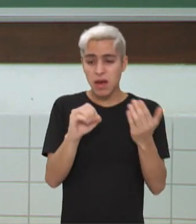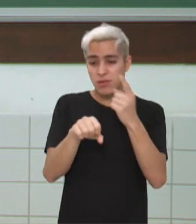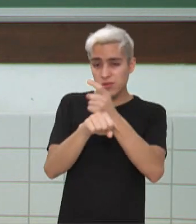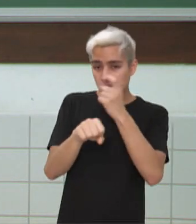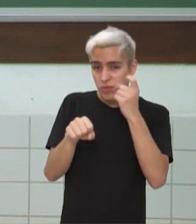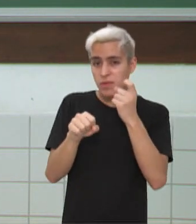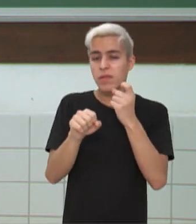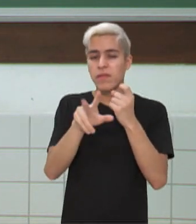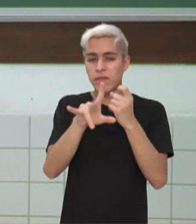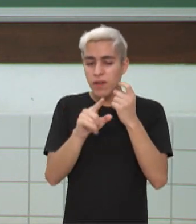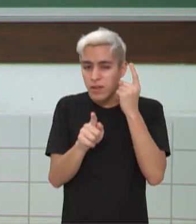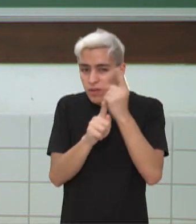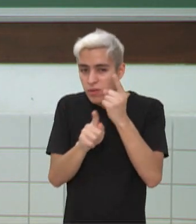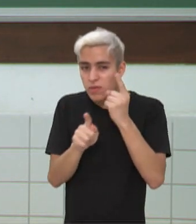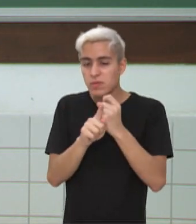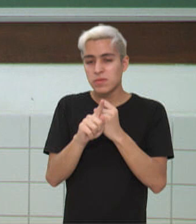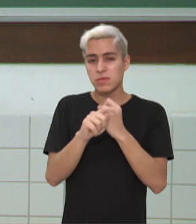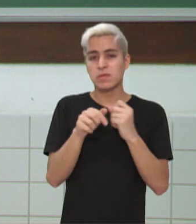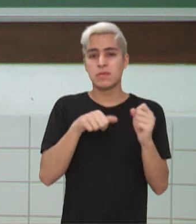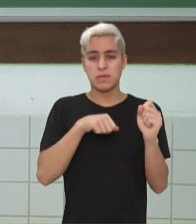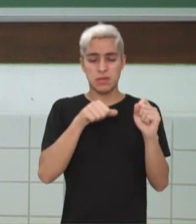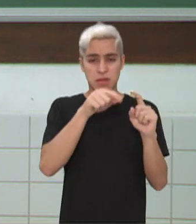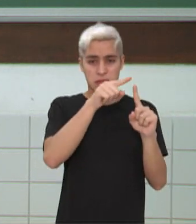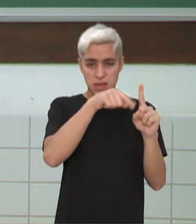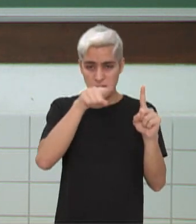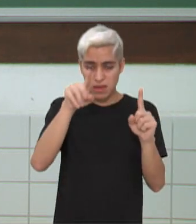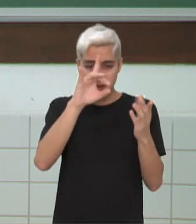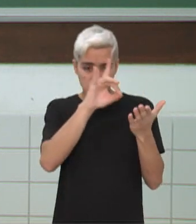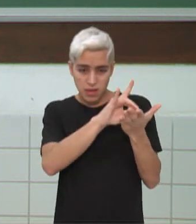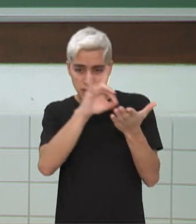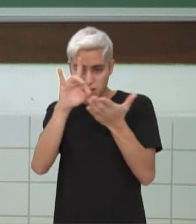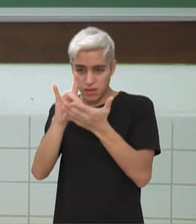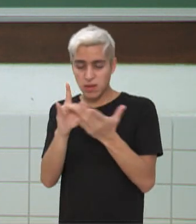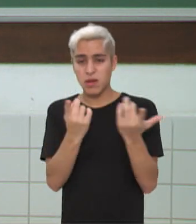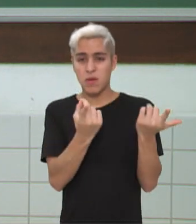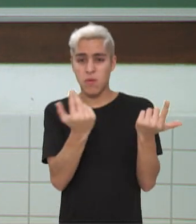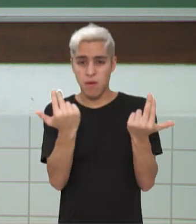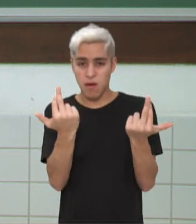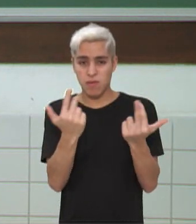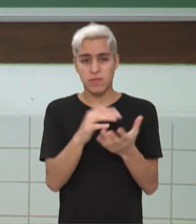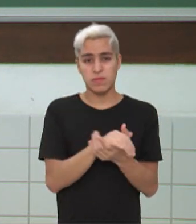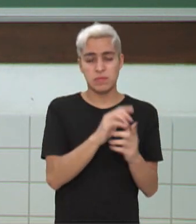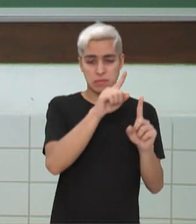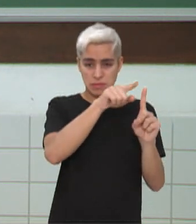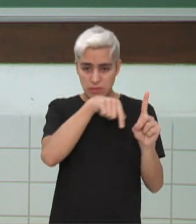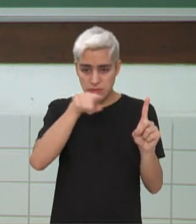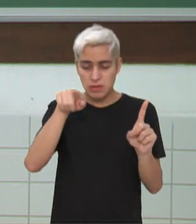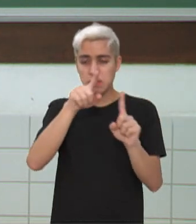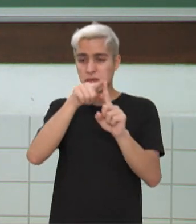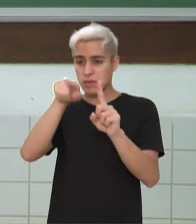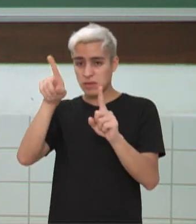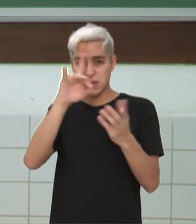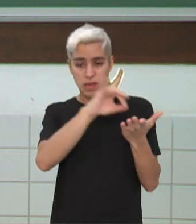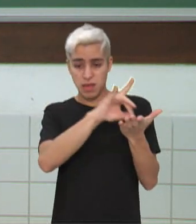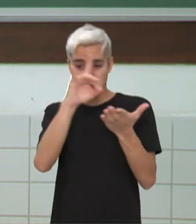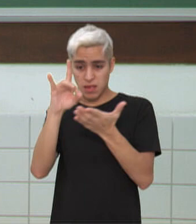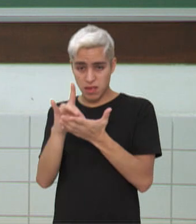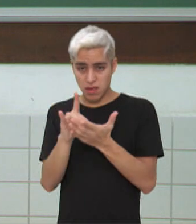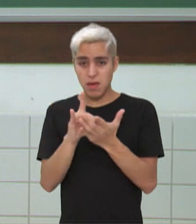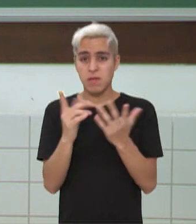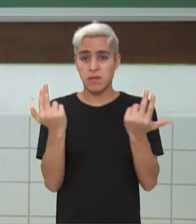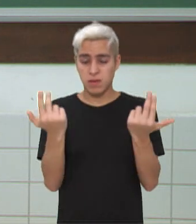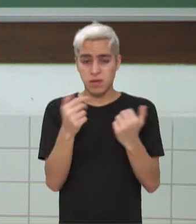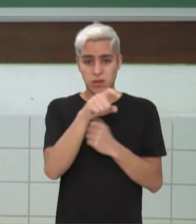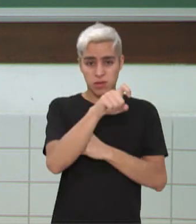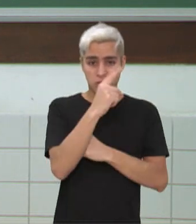identifica que vamos encontrar duas raízes reais e iguais. Isso mesmo, a gente já sabe que o